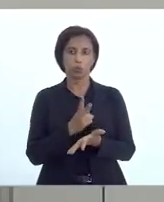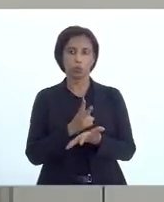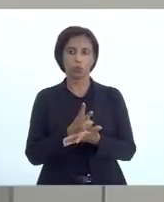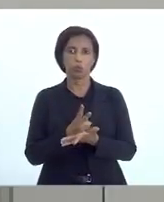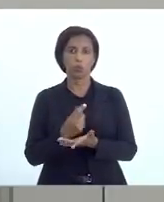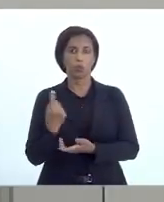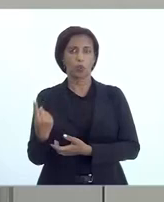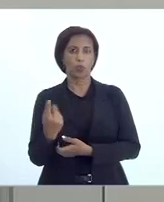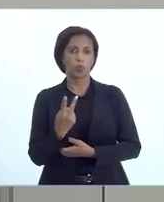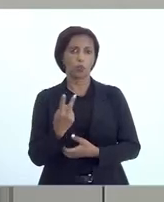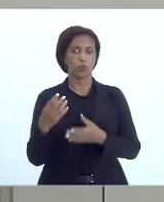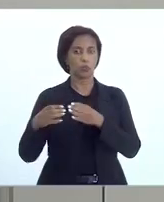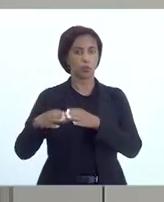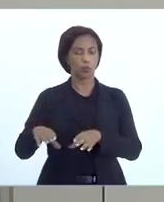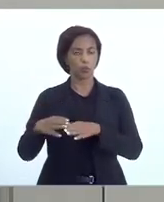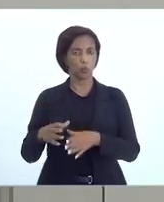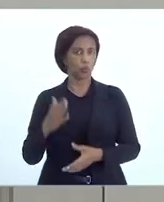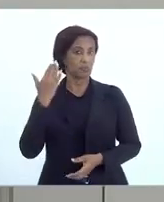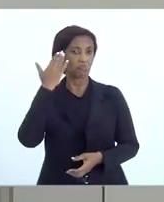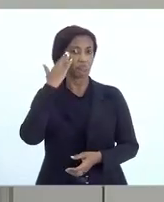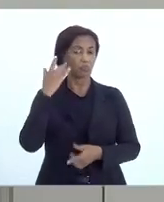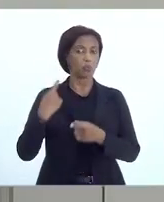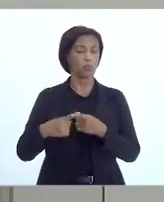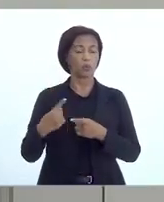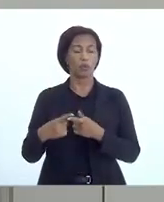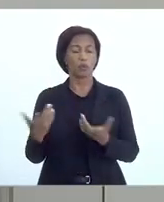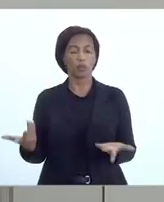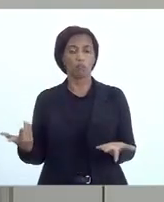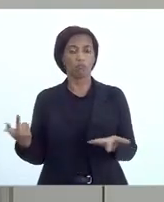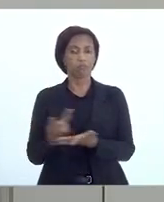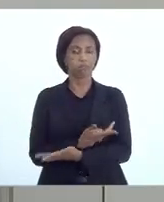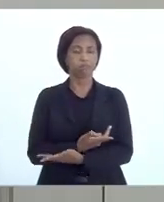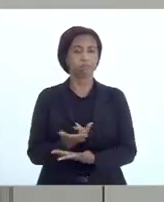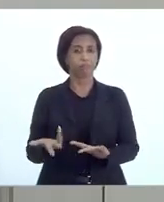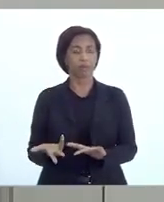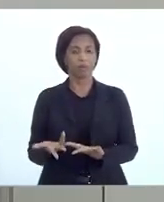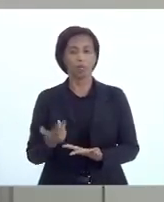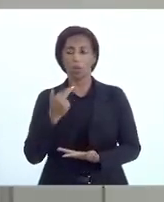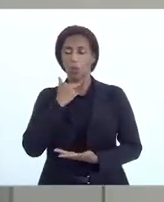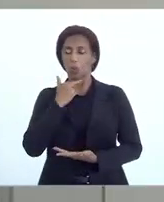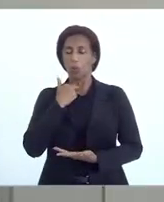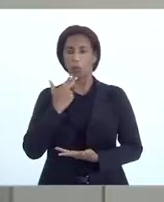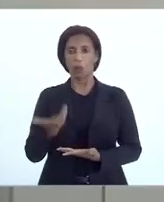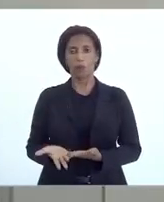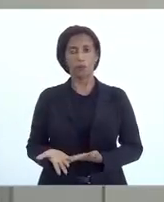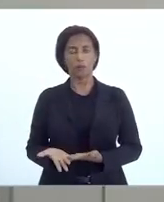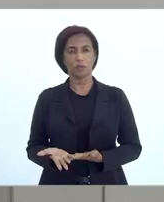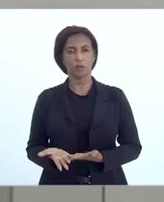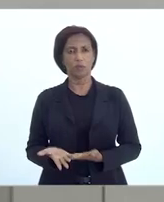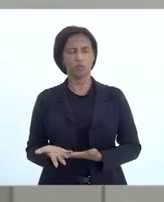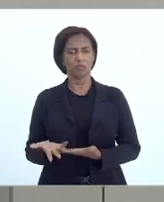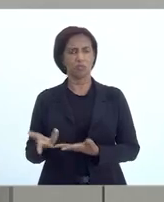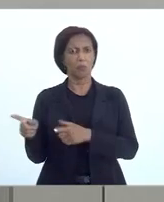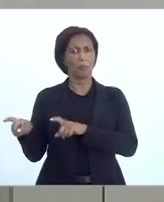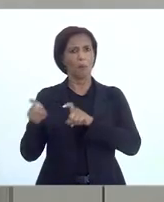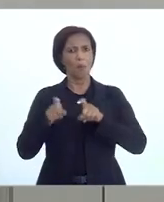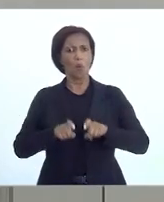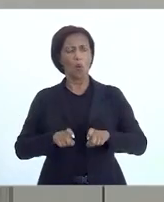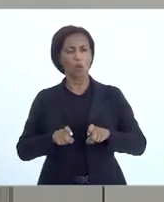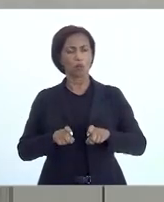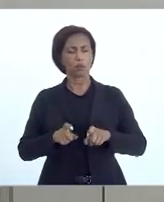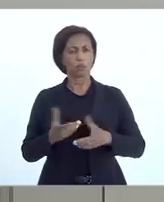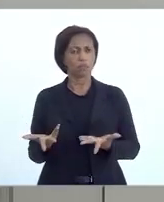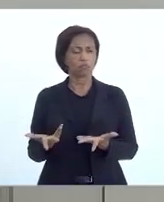ainda teve mais um ou dois concurso e a gente não entendia porque a gente não poderia tomar posse do